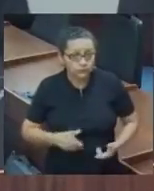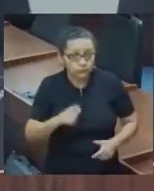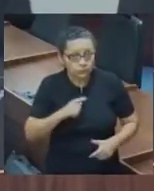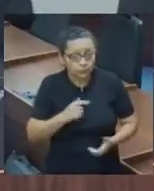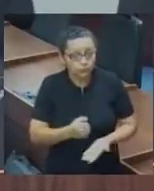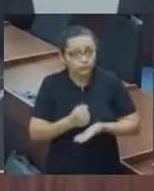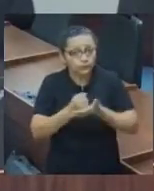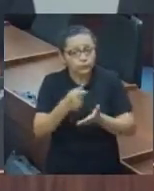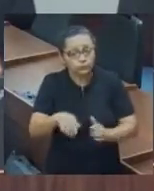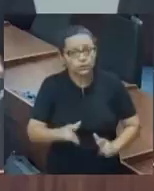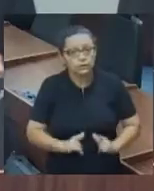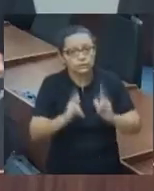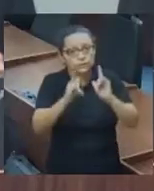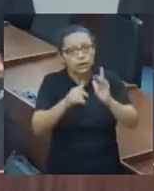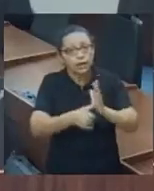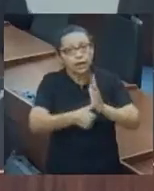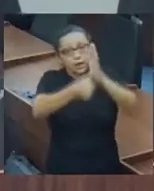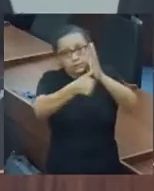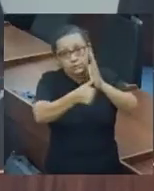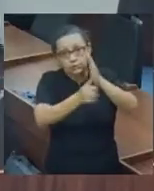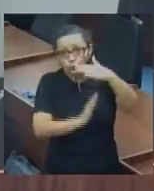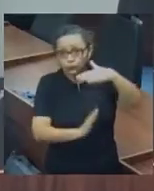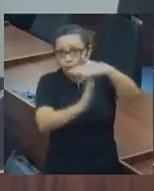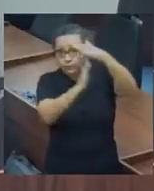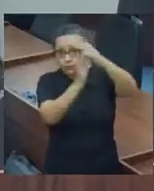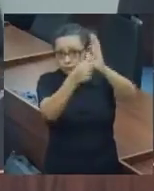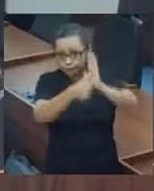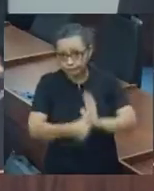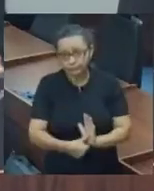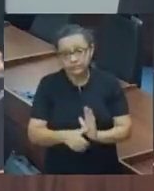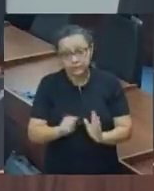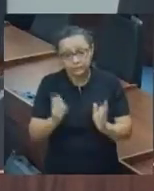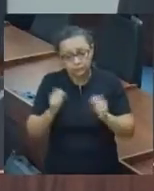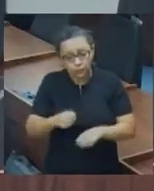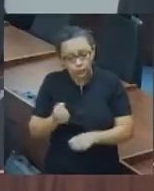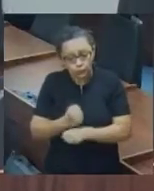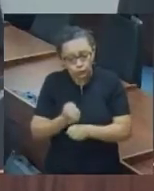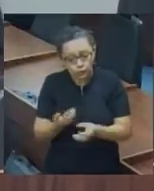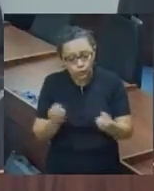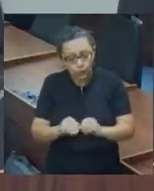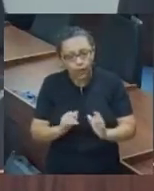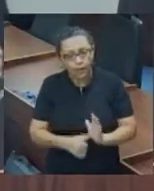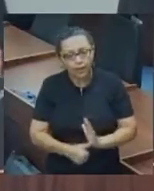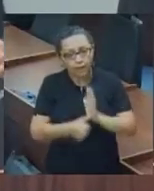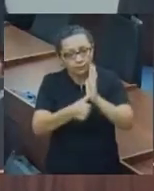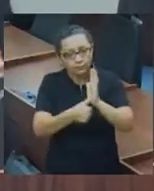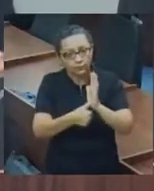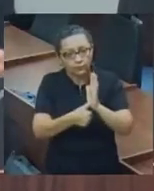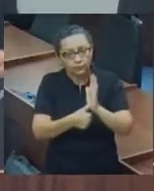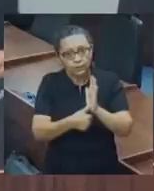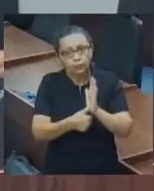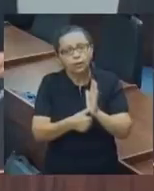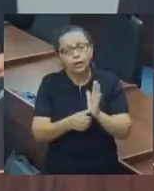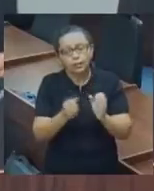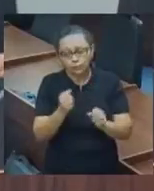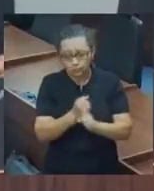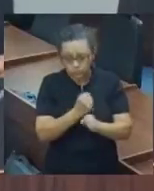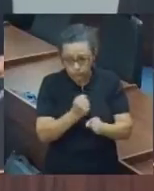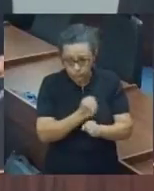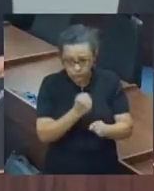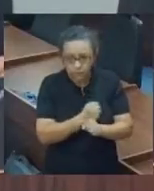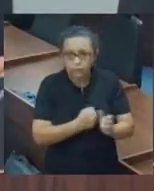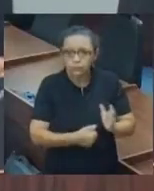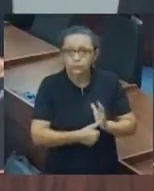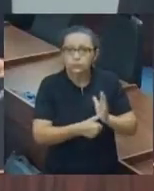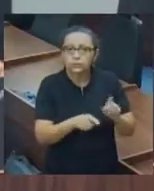no andar de cima e se fosse possível construir o elevador então a construção do elevador tem que ser